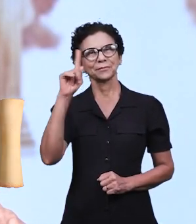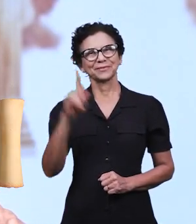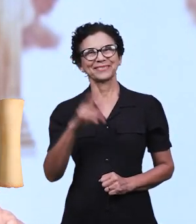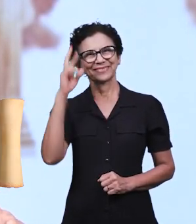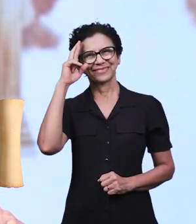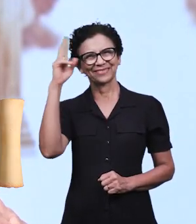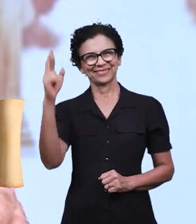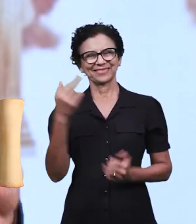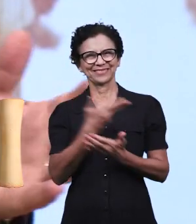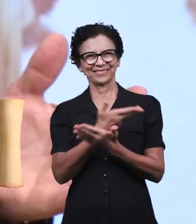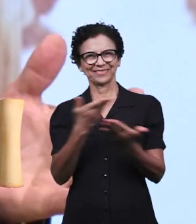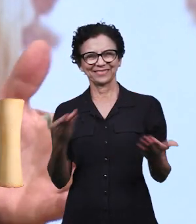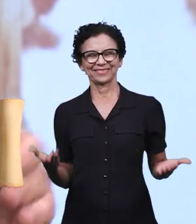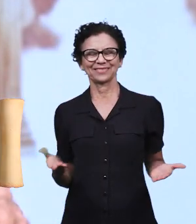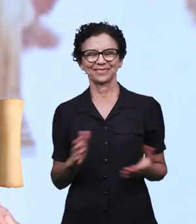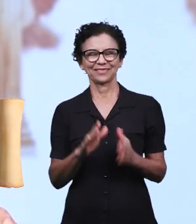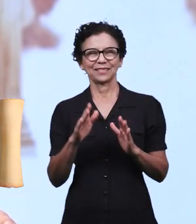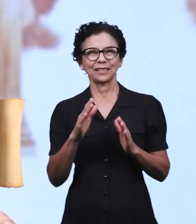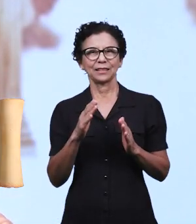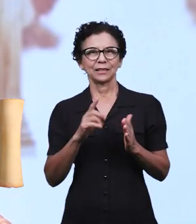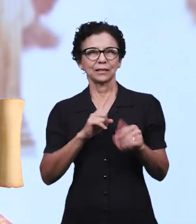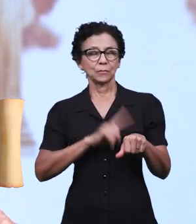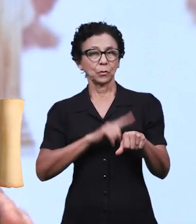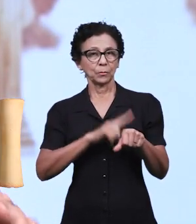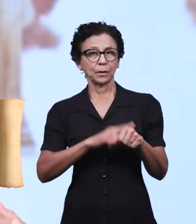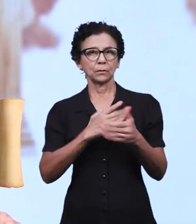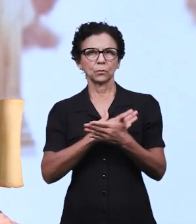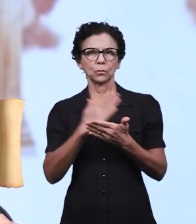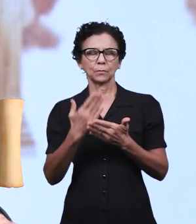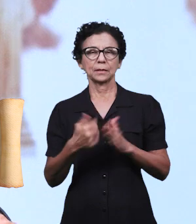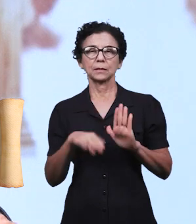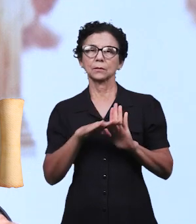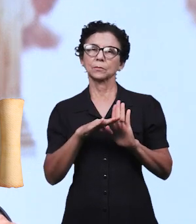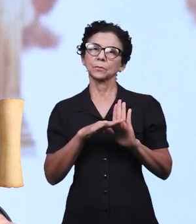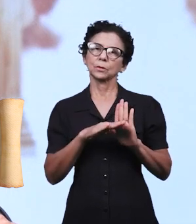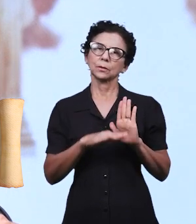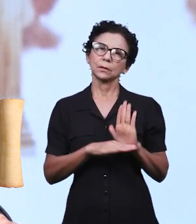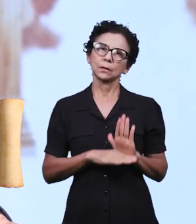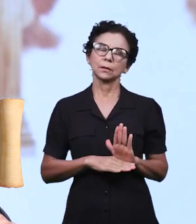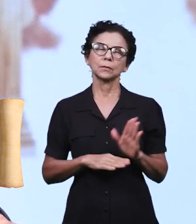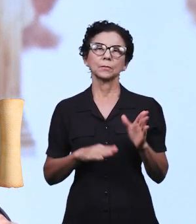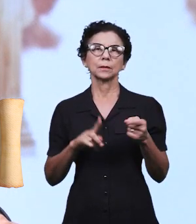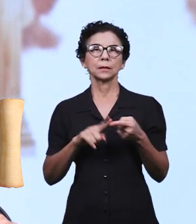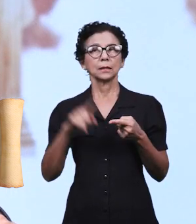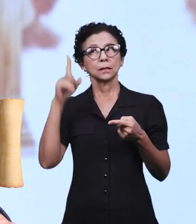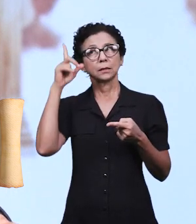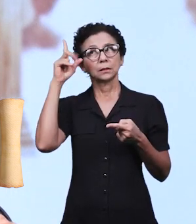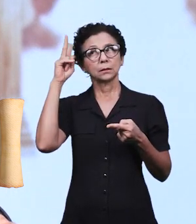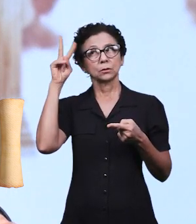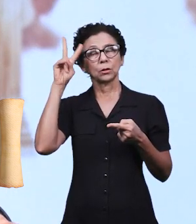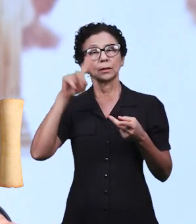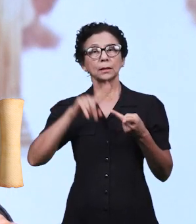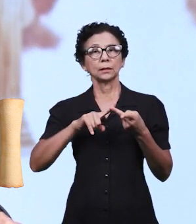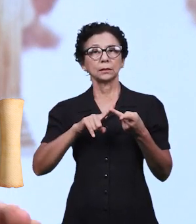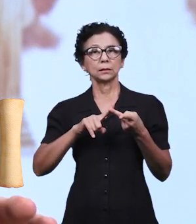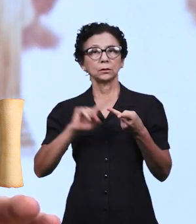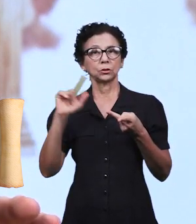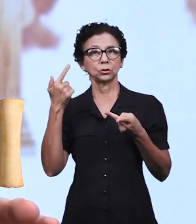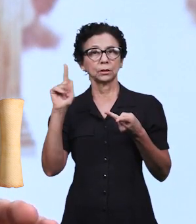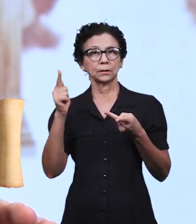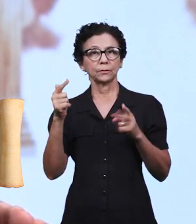A paz do Senhor a todos. Estamos dando início a mais um programa História e